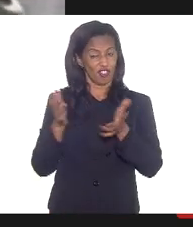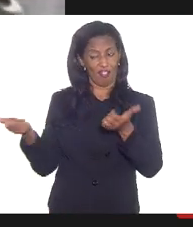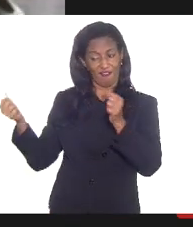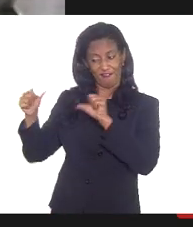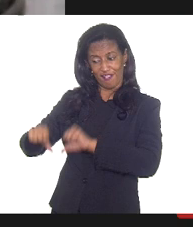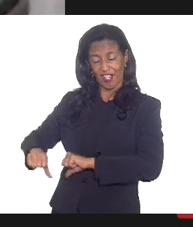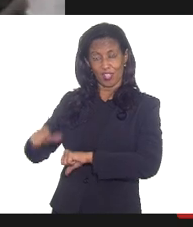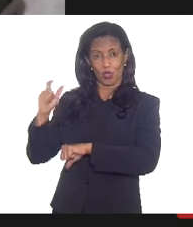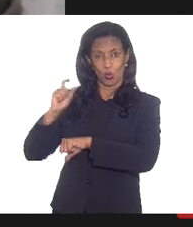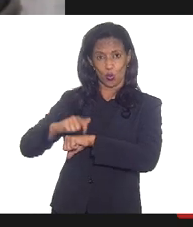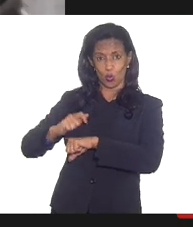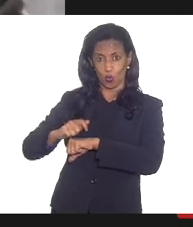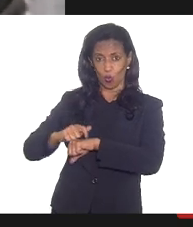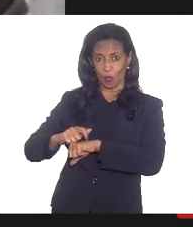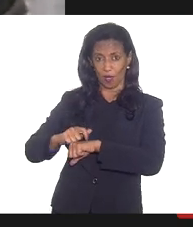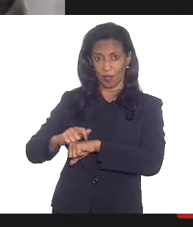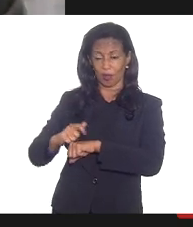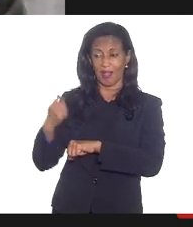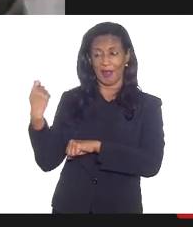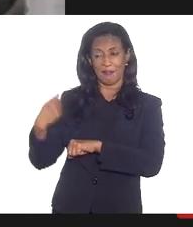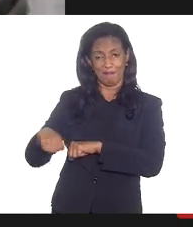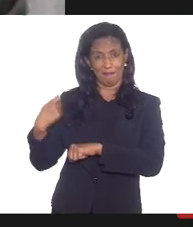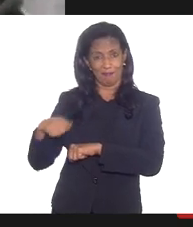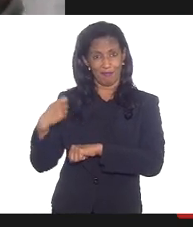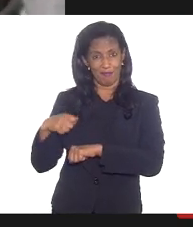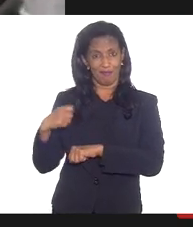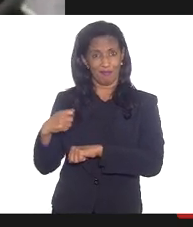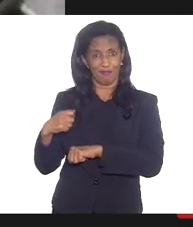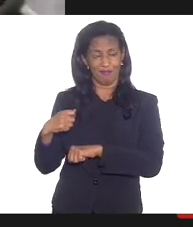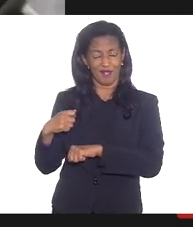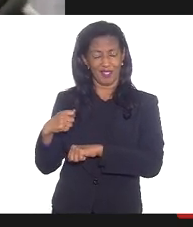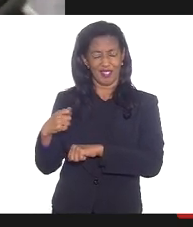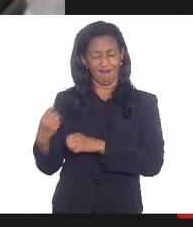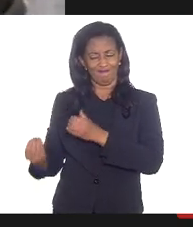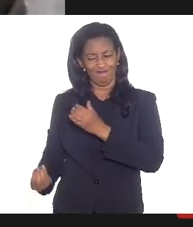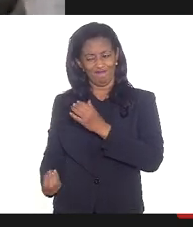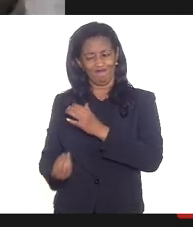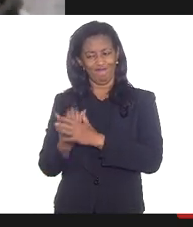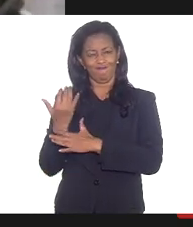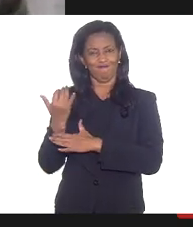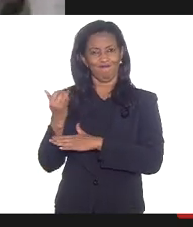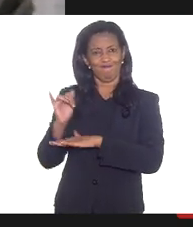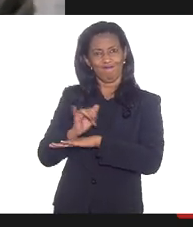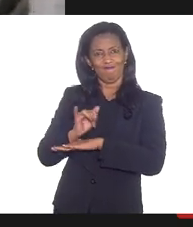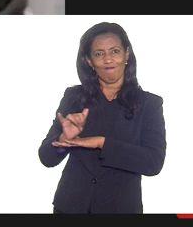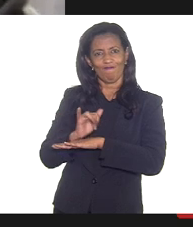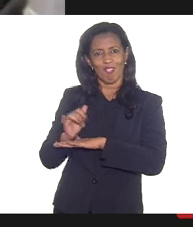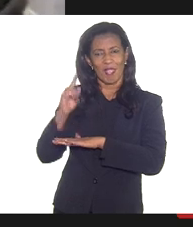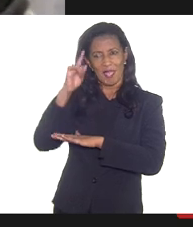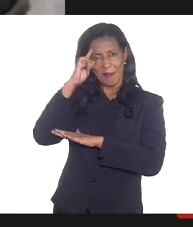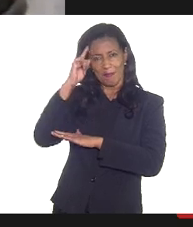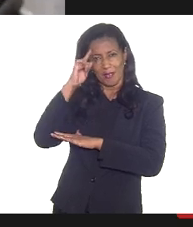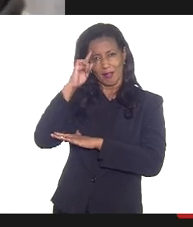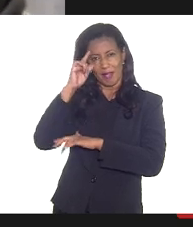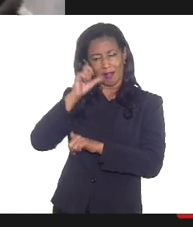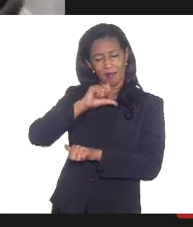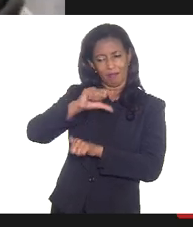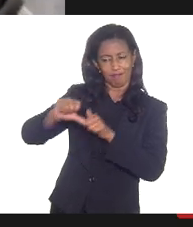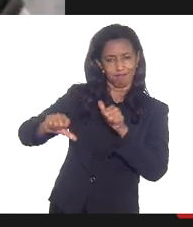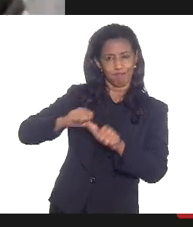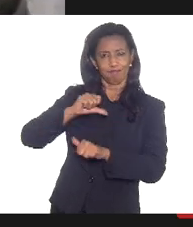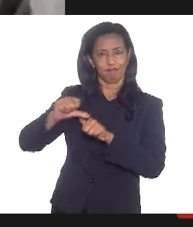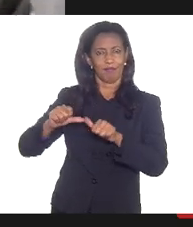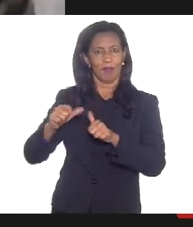em algum momento, ela teria que ser reconstruída e refeita e repensada para que ela